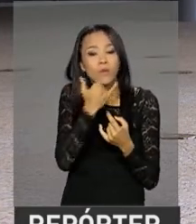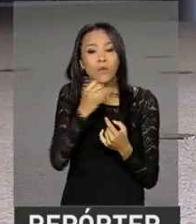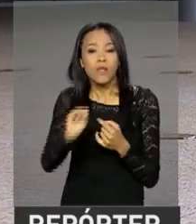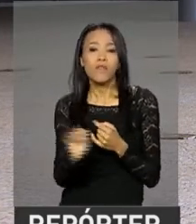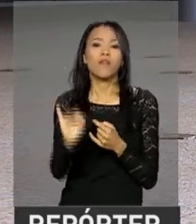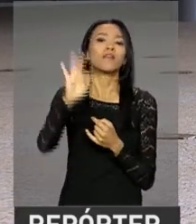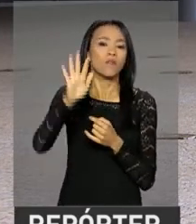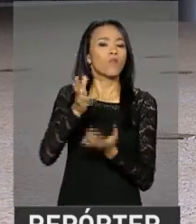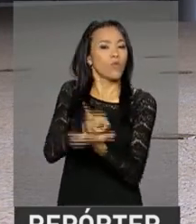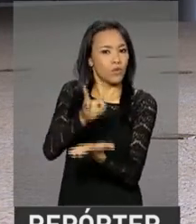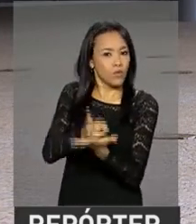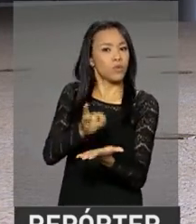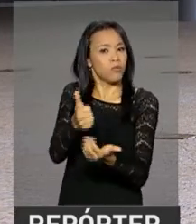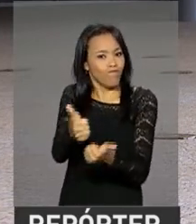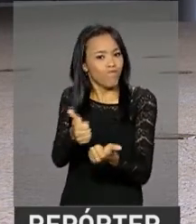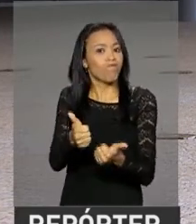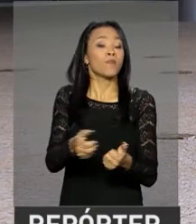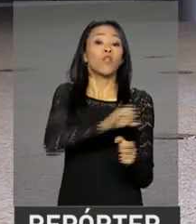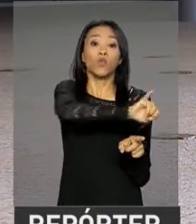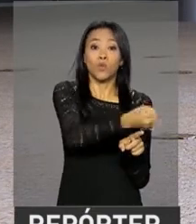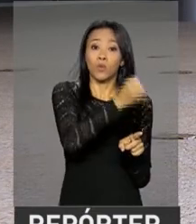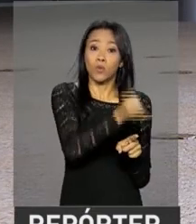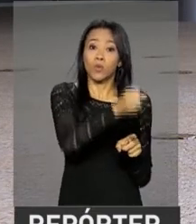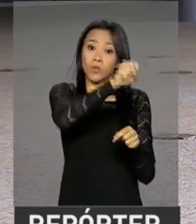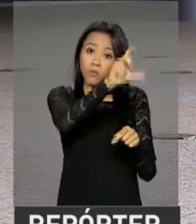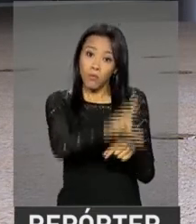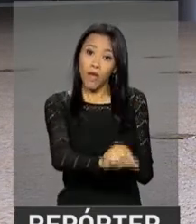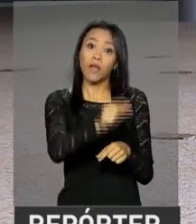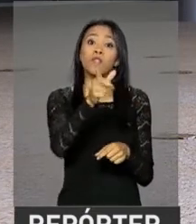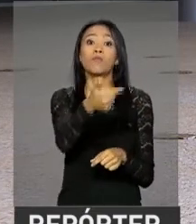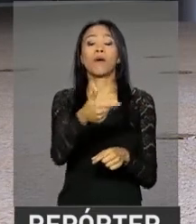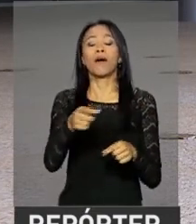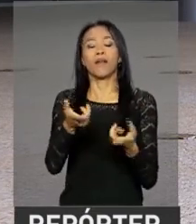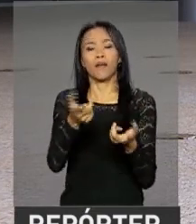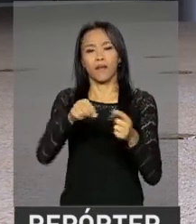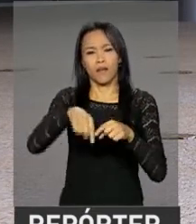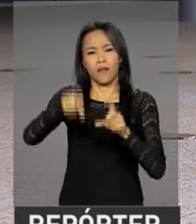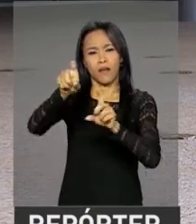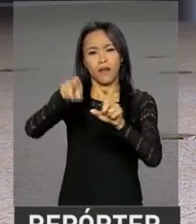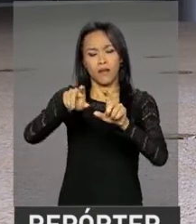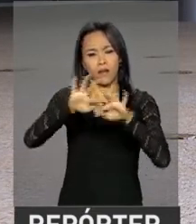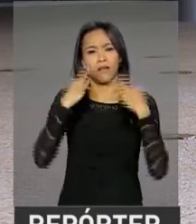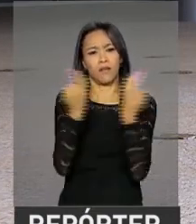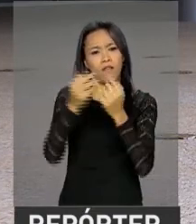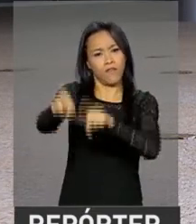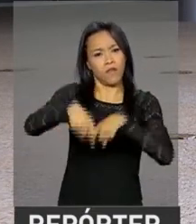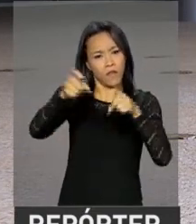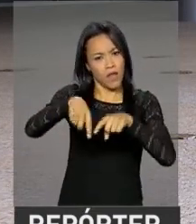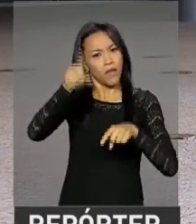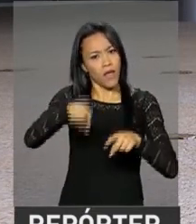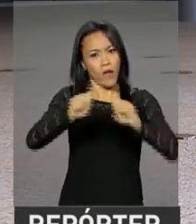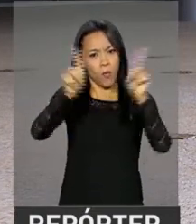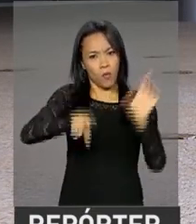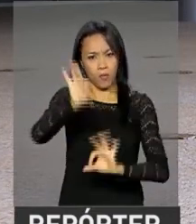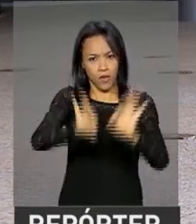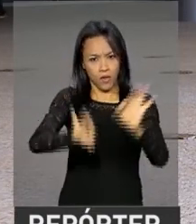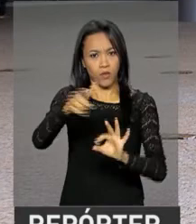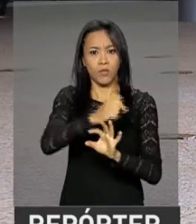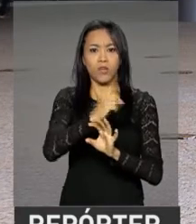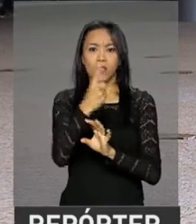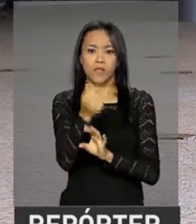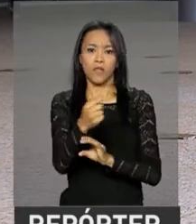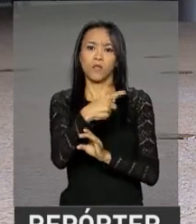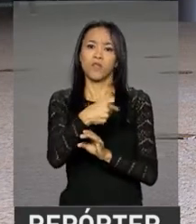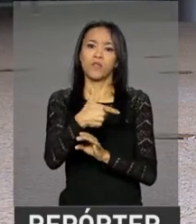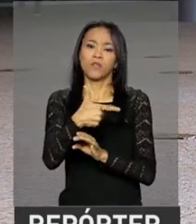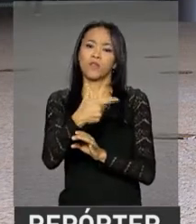juros baixos também para a agricultura familiar é o que prevê o plano safra da agricultura familiar 2007 2020 se lançado